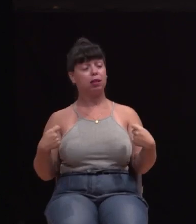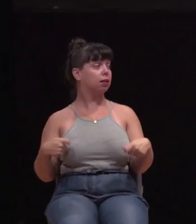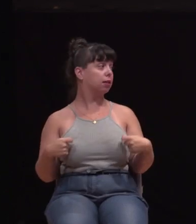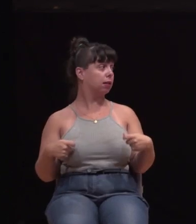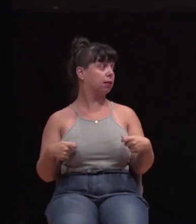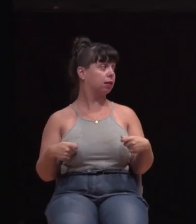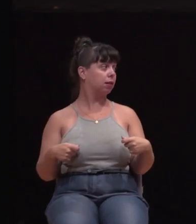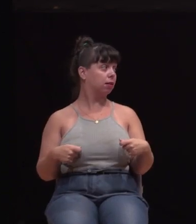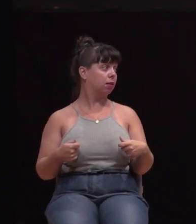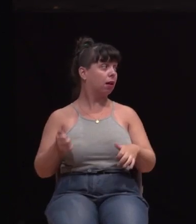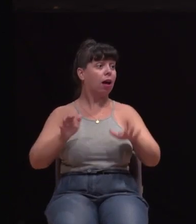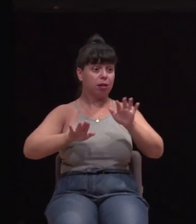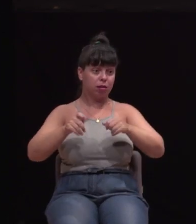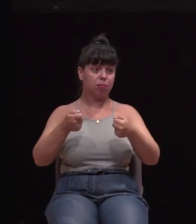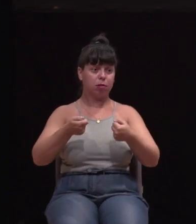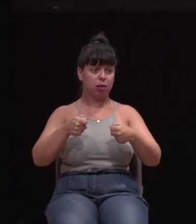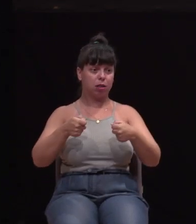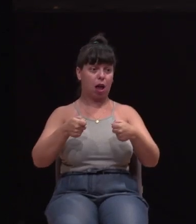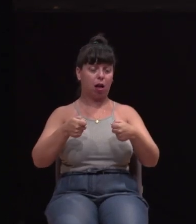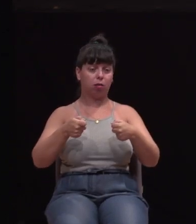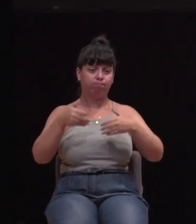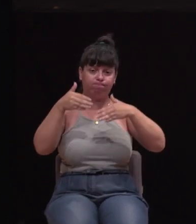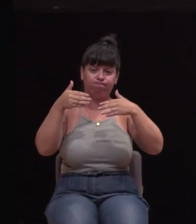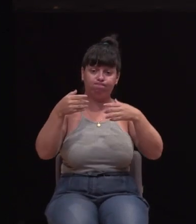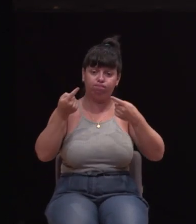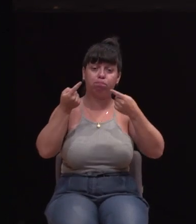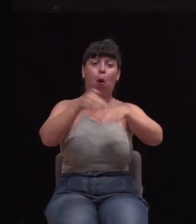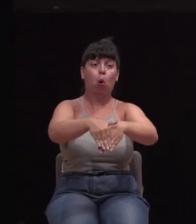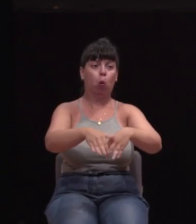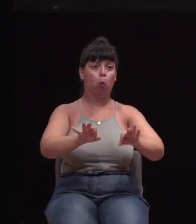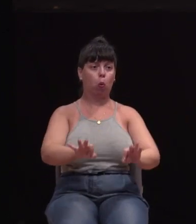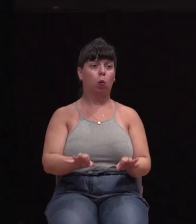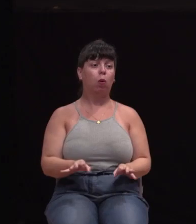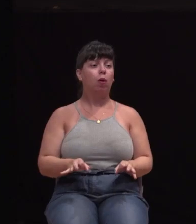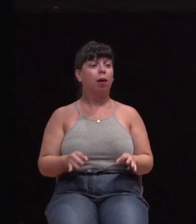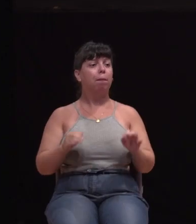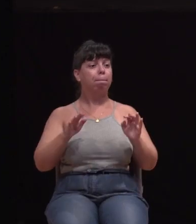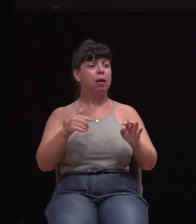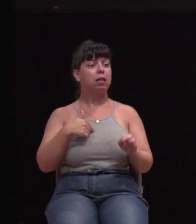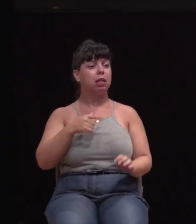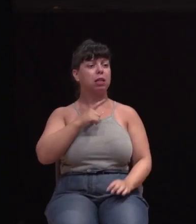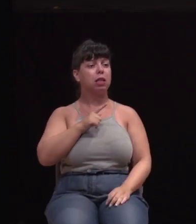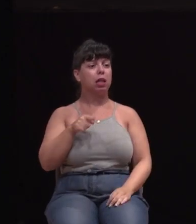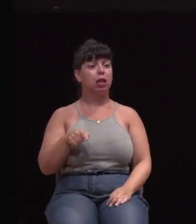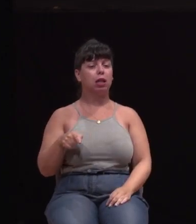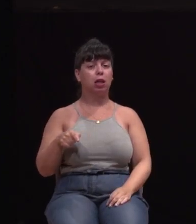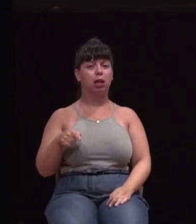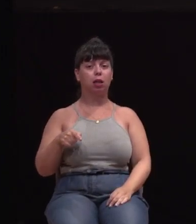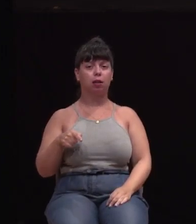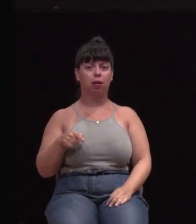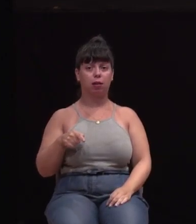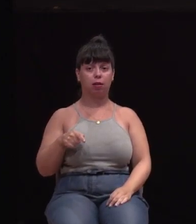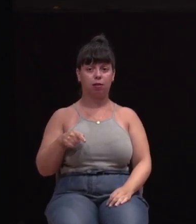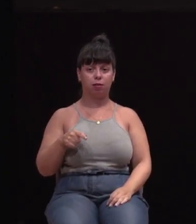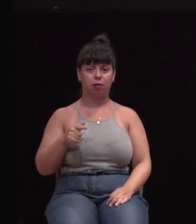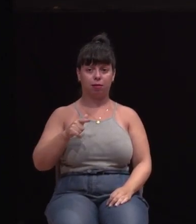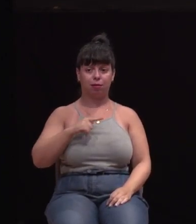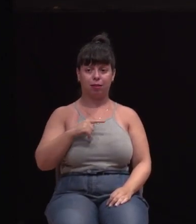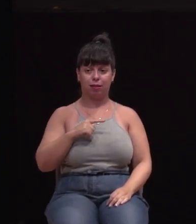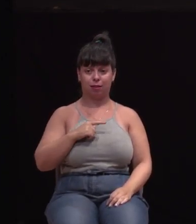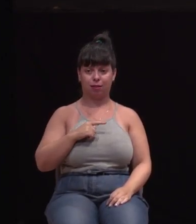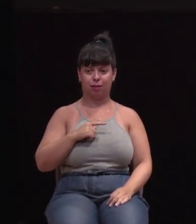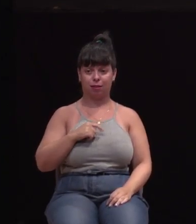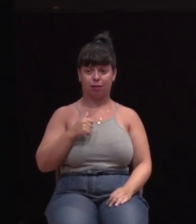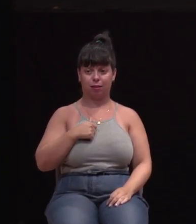Às vezes a gente tem que usar da arbitrariedade. Então, eu acho que tem muito dessa questão da... E aí tem um fenômeno que